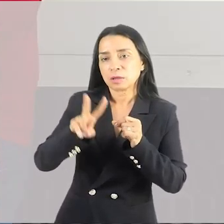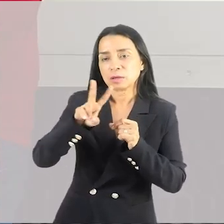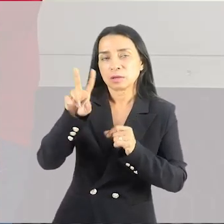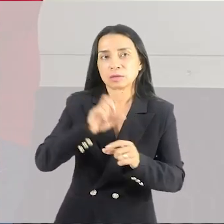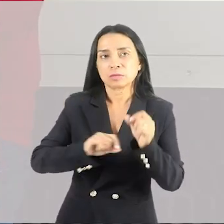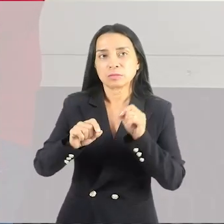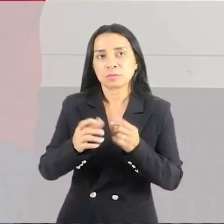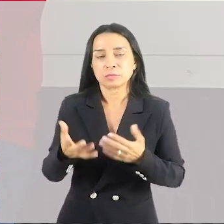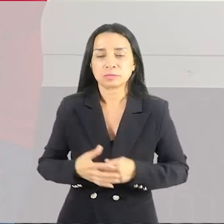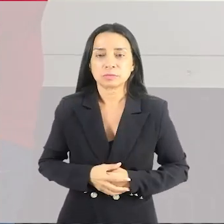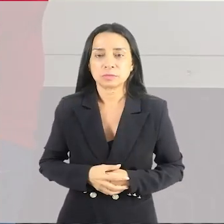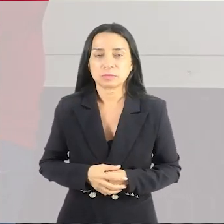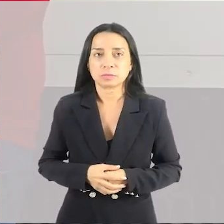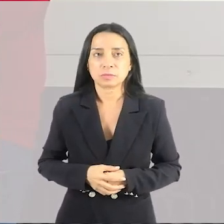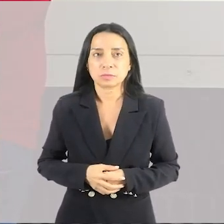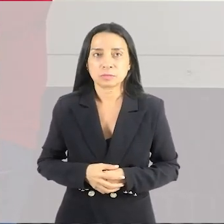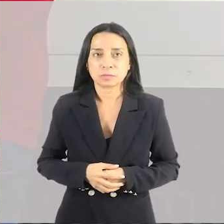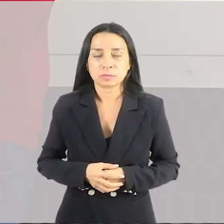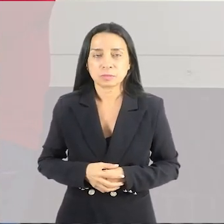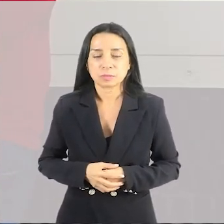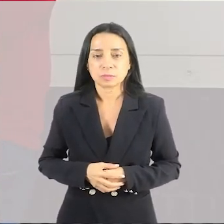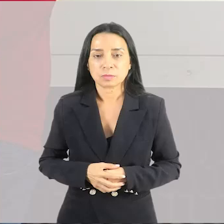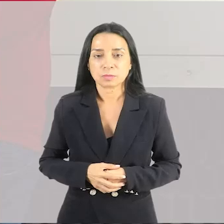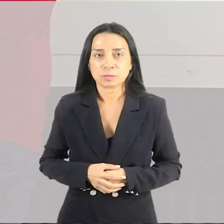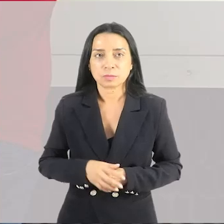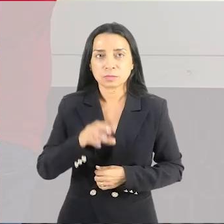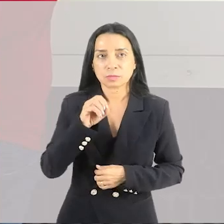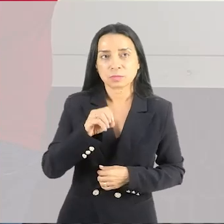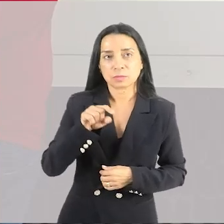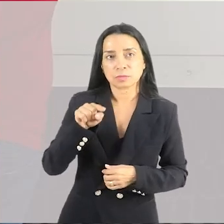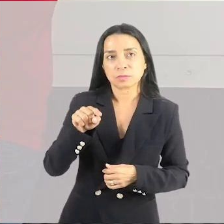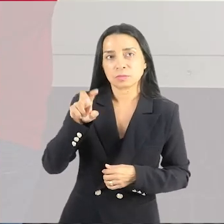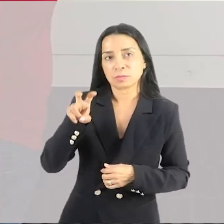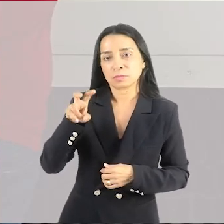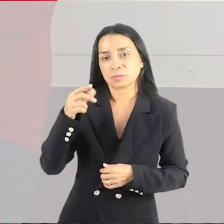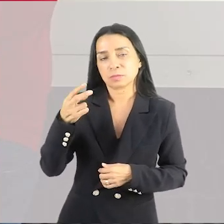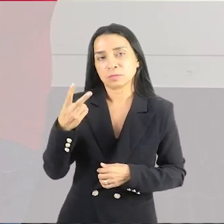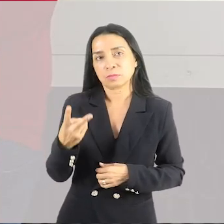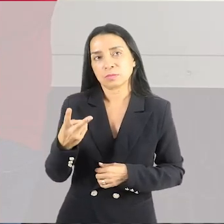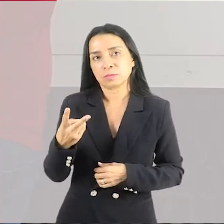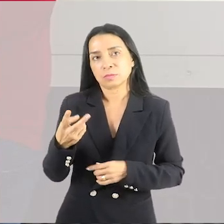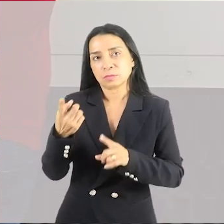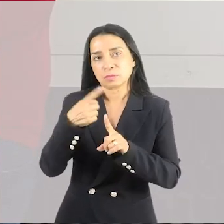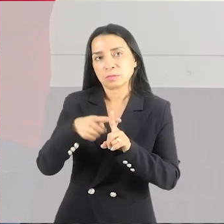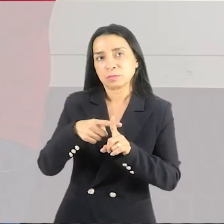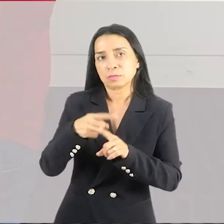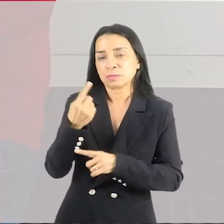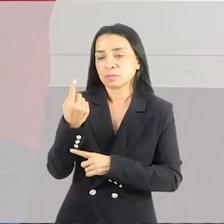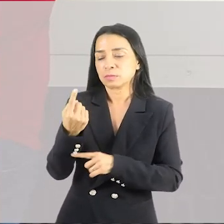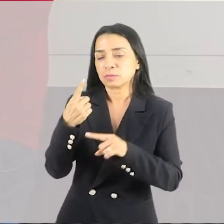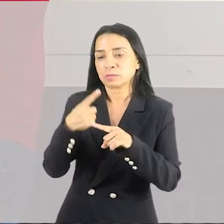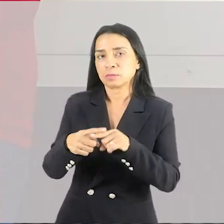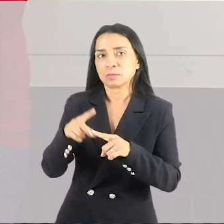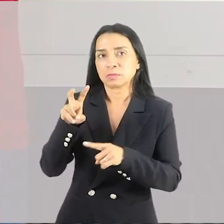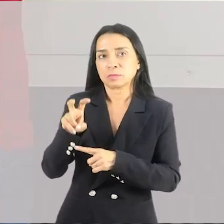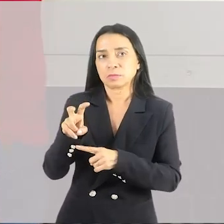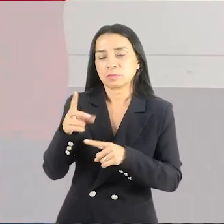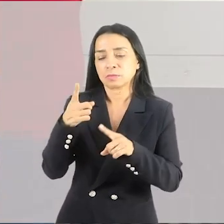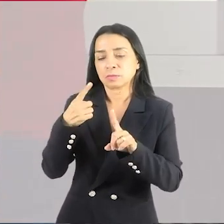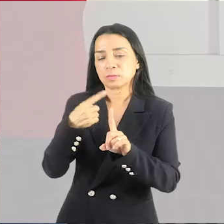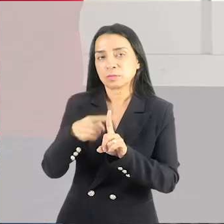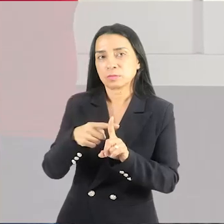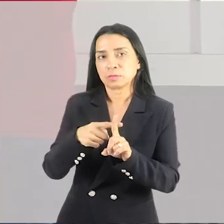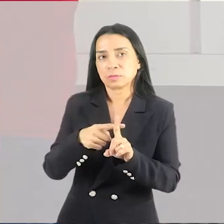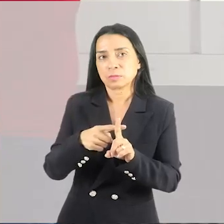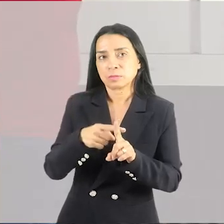0 vezes 52, mais 1 vez o 5,